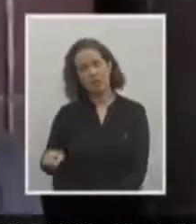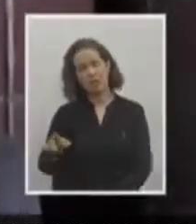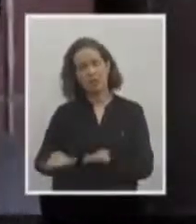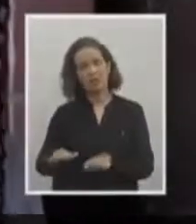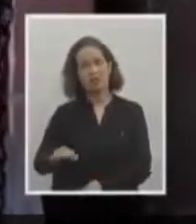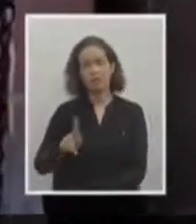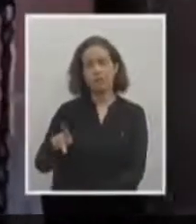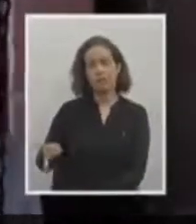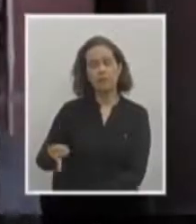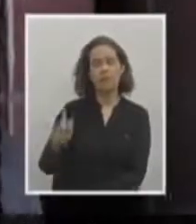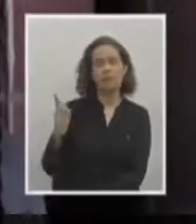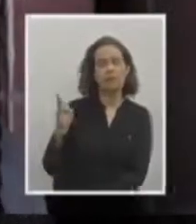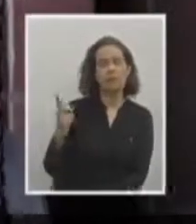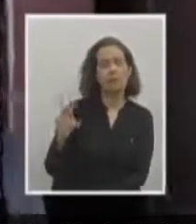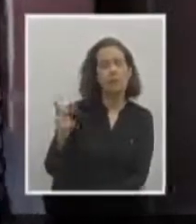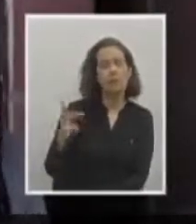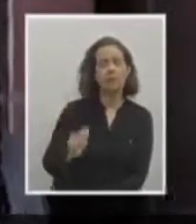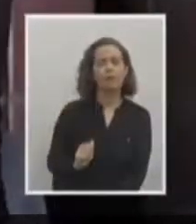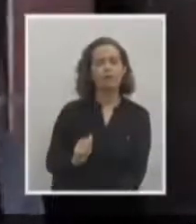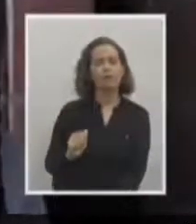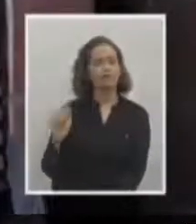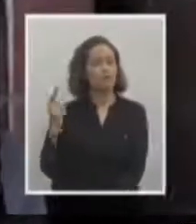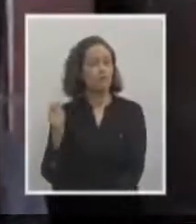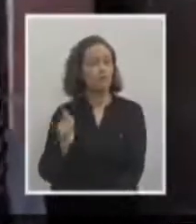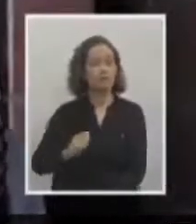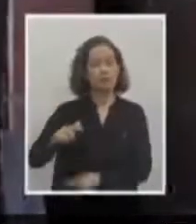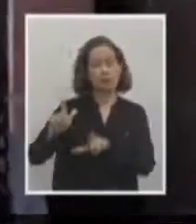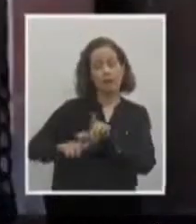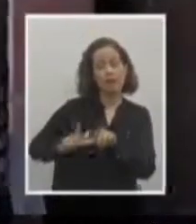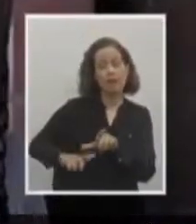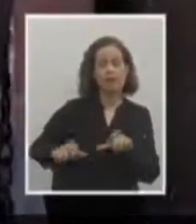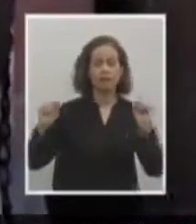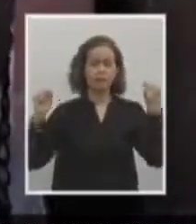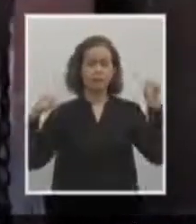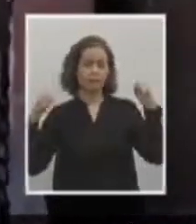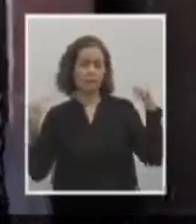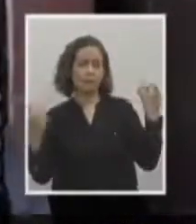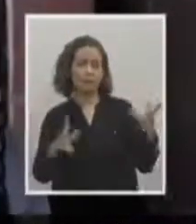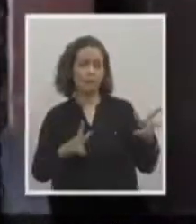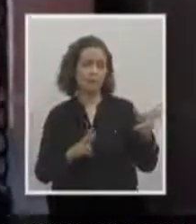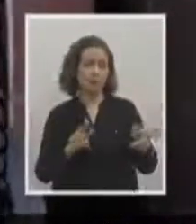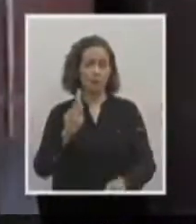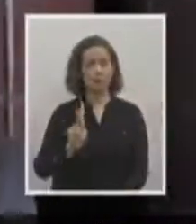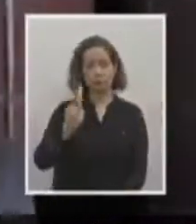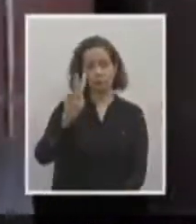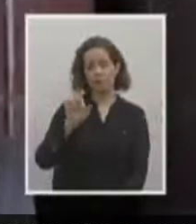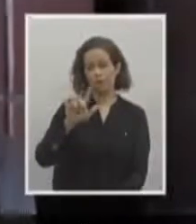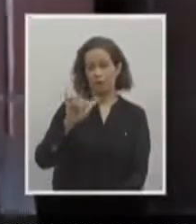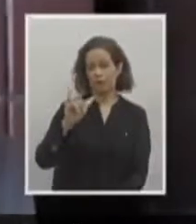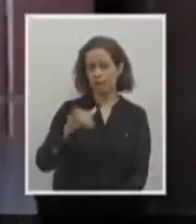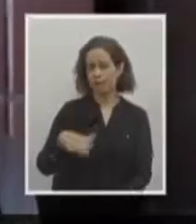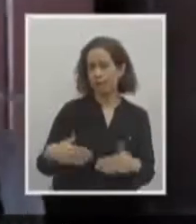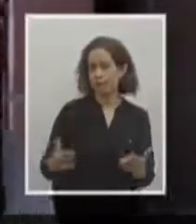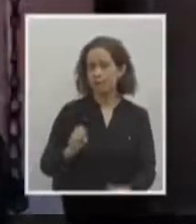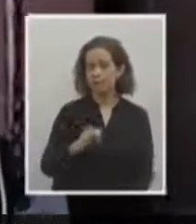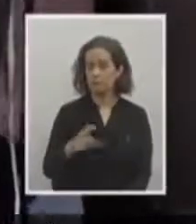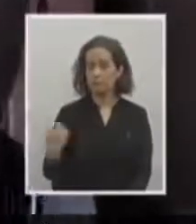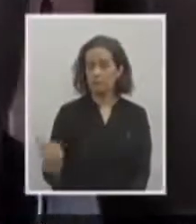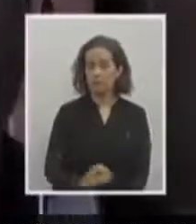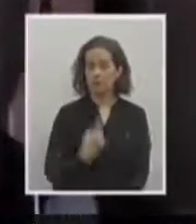professor de geografia, professor de letras, de educação física, como a Kelly. Portanto, se nós, professores, nós temos